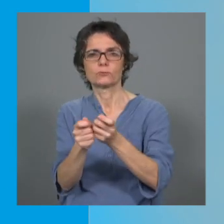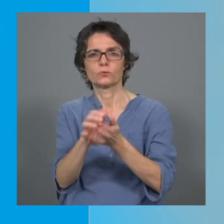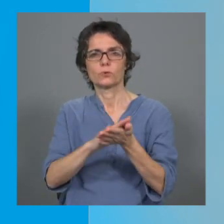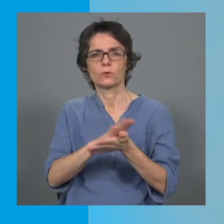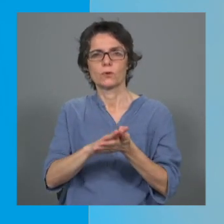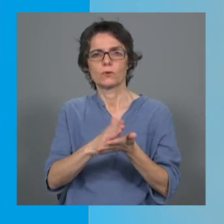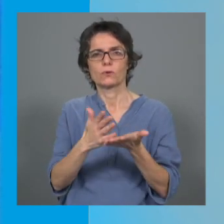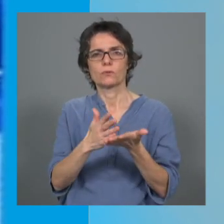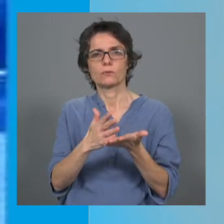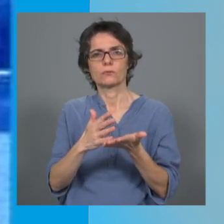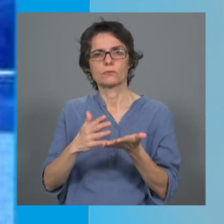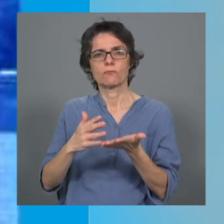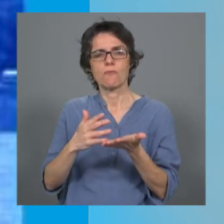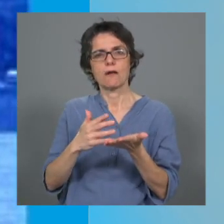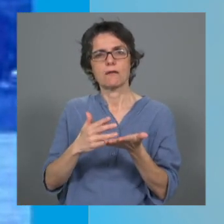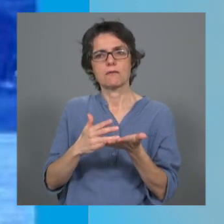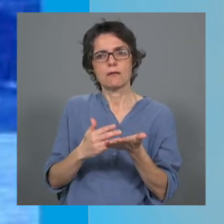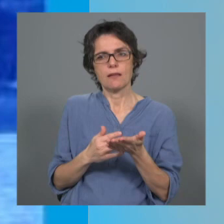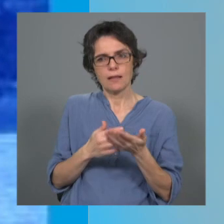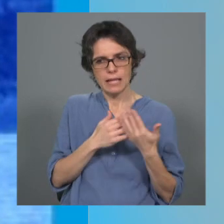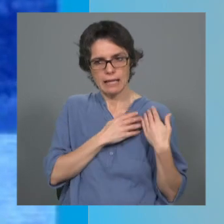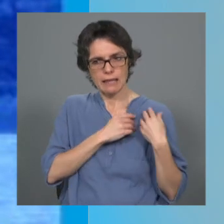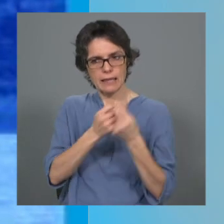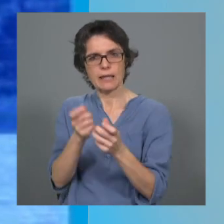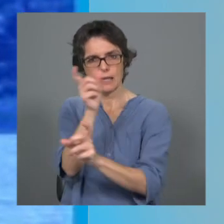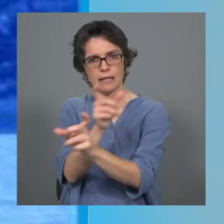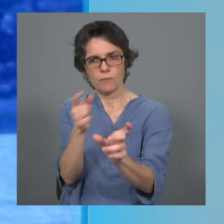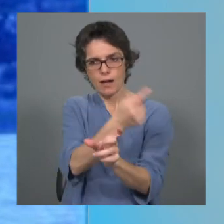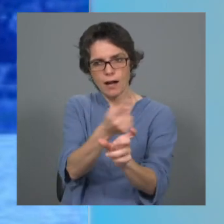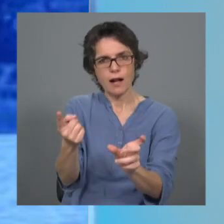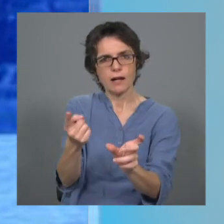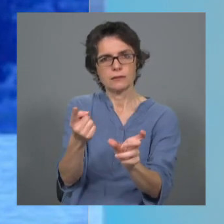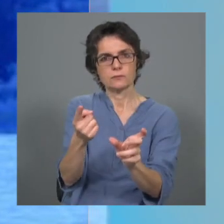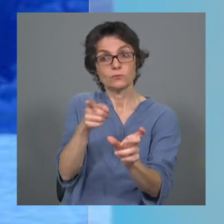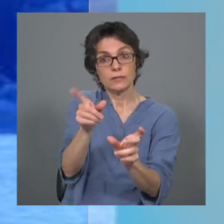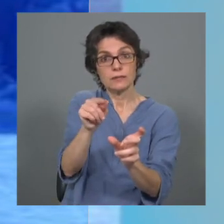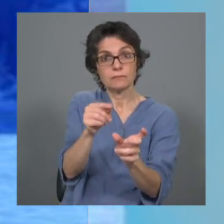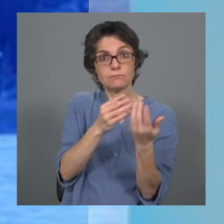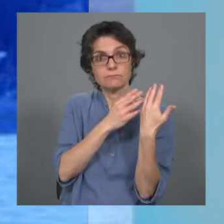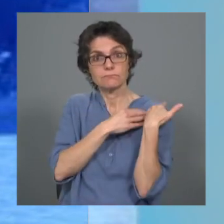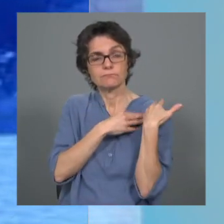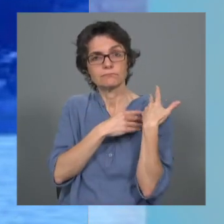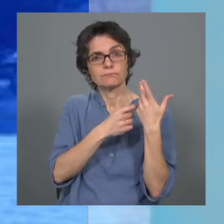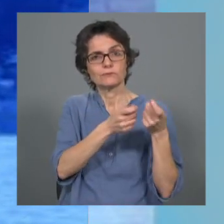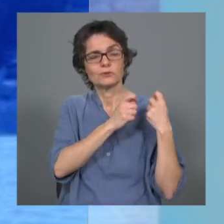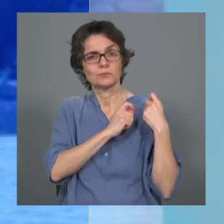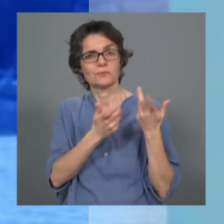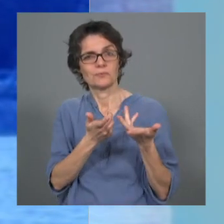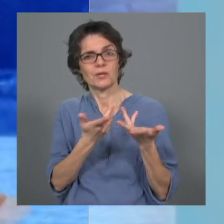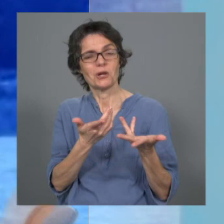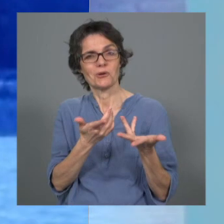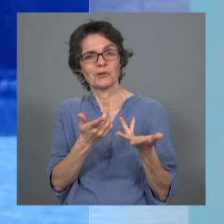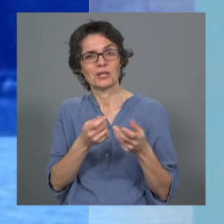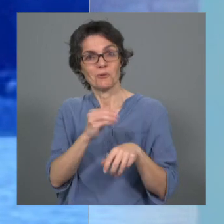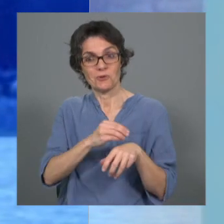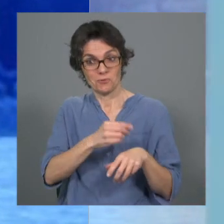digamos assim, para que as pessoas percebessem que são, digamos, apenas carregam agora o testemunho que